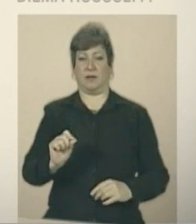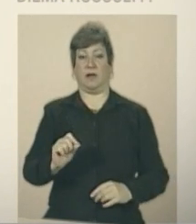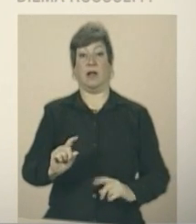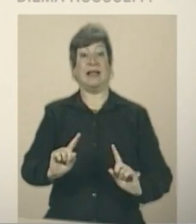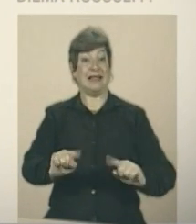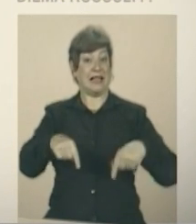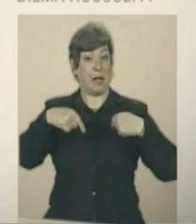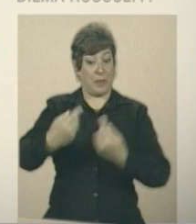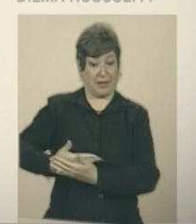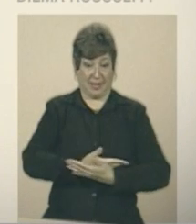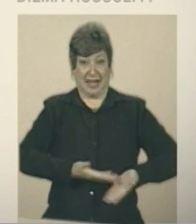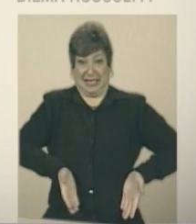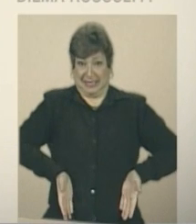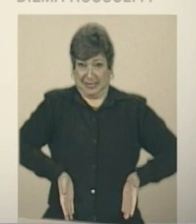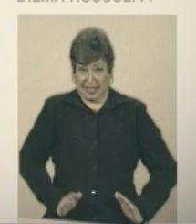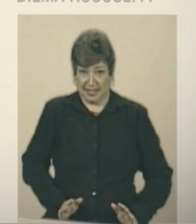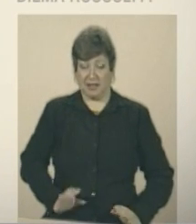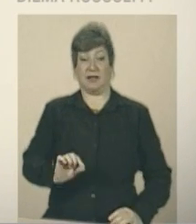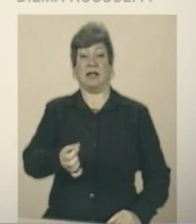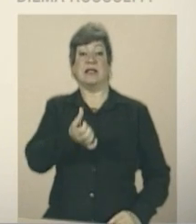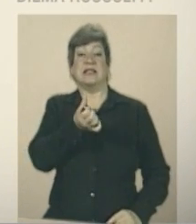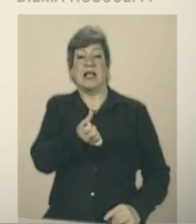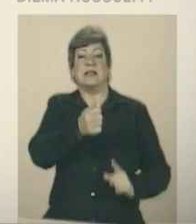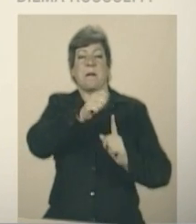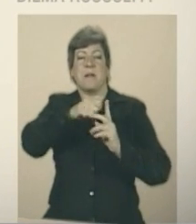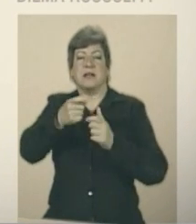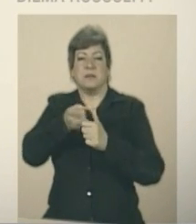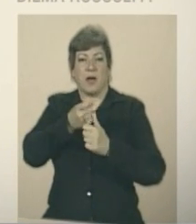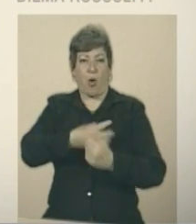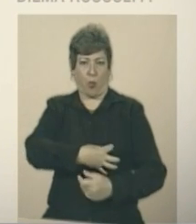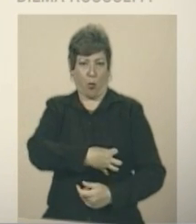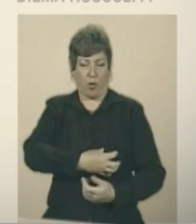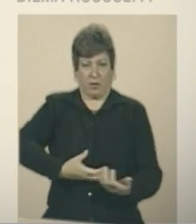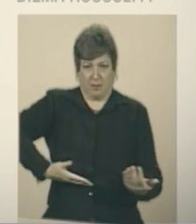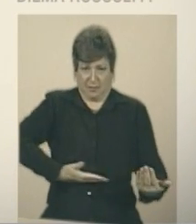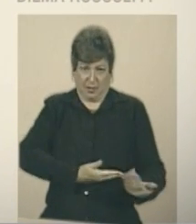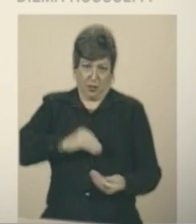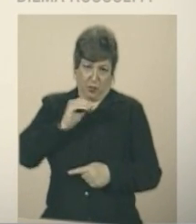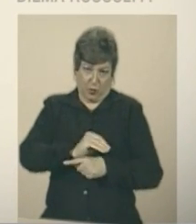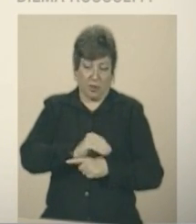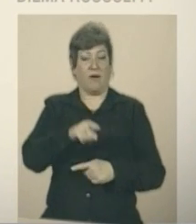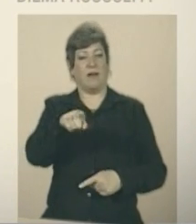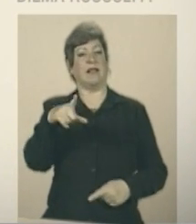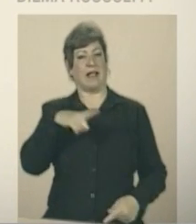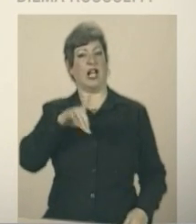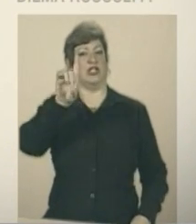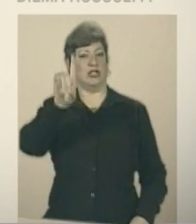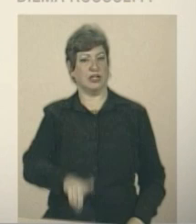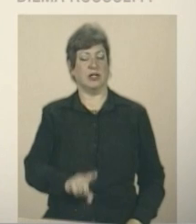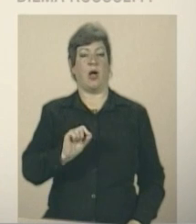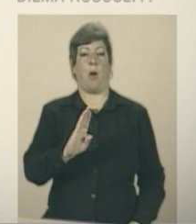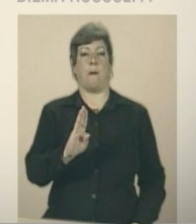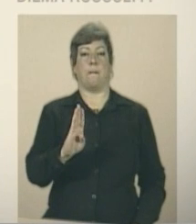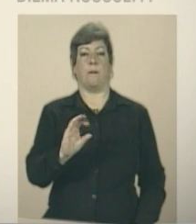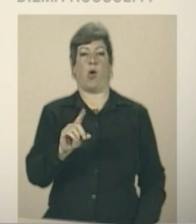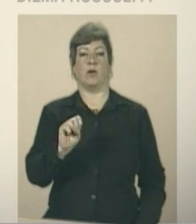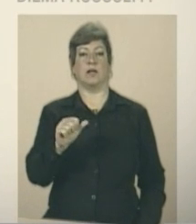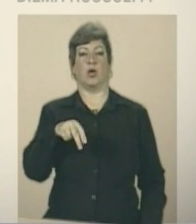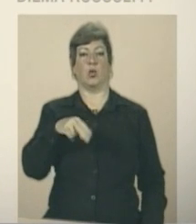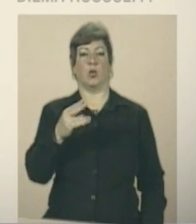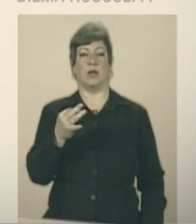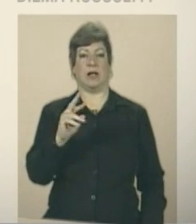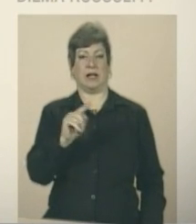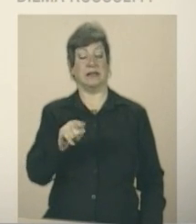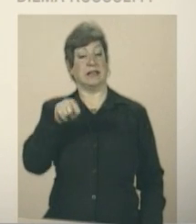depois que o bebê nascer nos seis primeiros meses de amamentação você terá direito ao Bolsa nutriz que